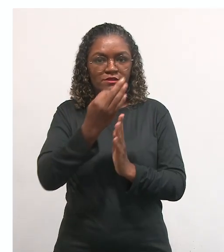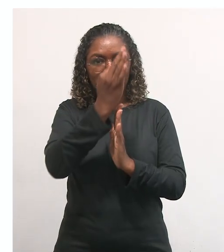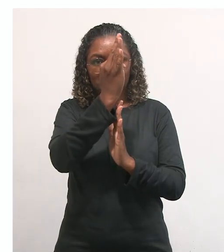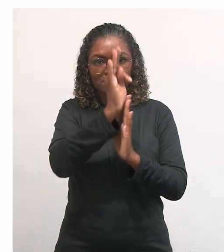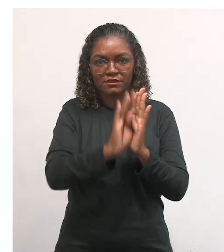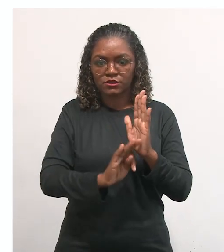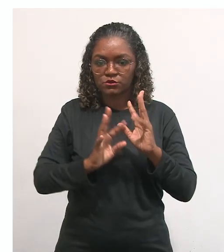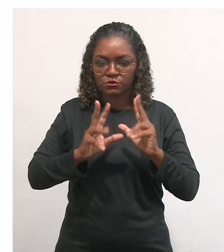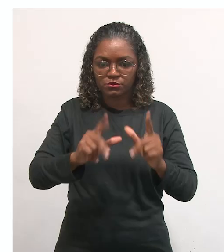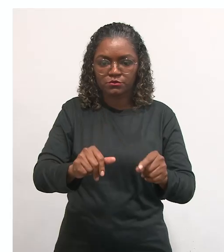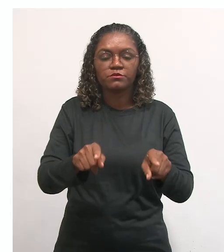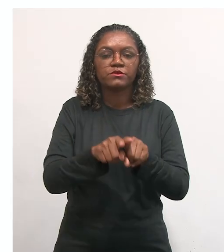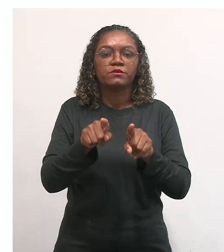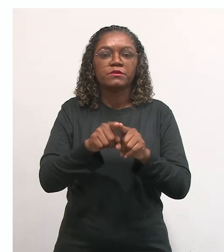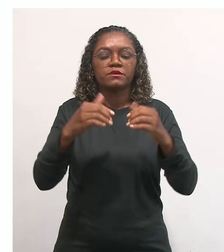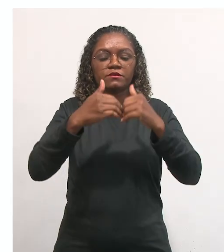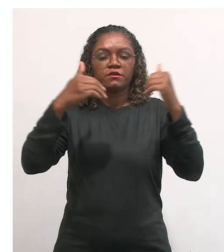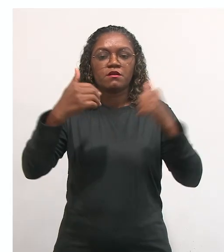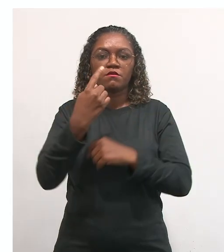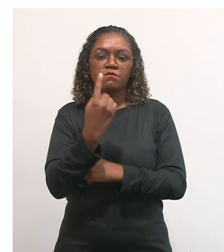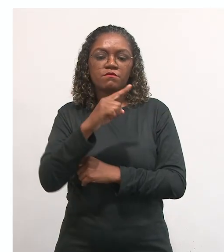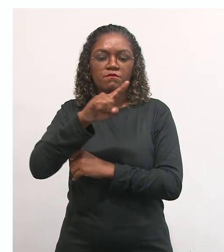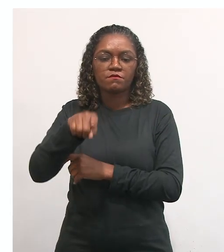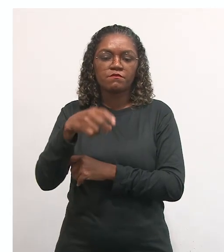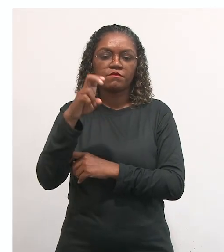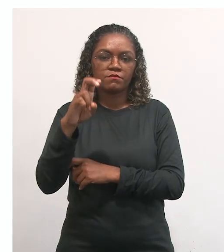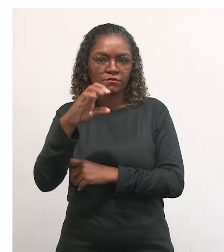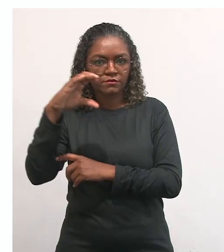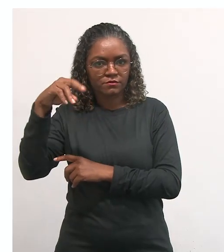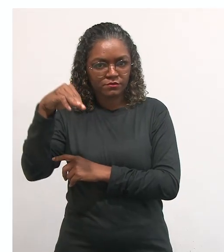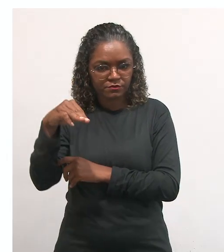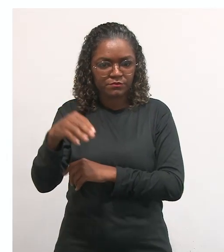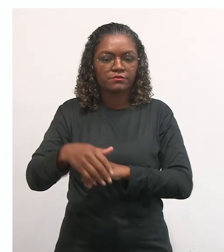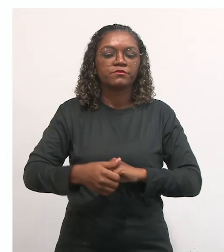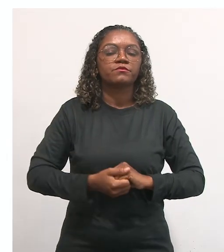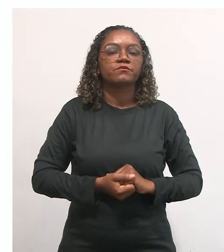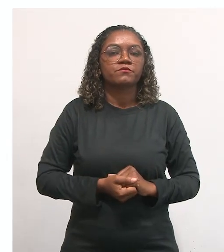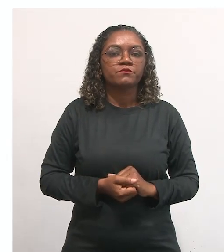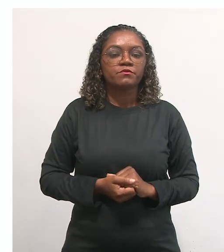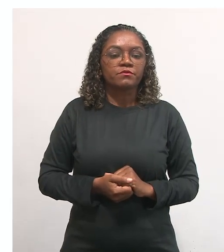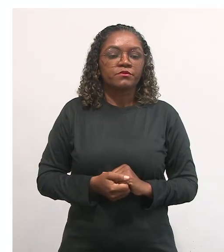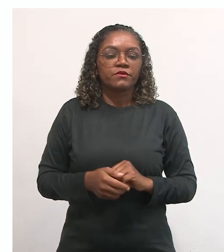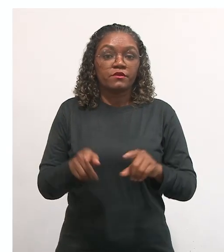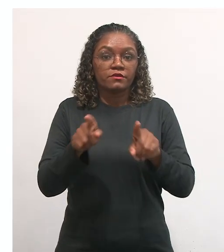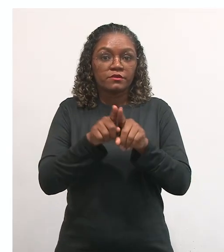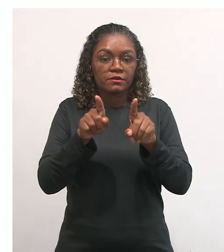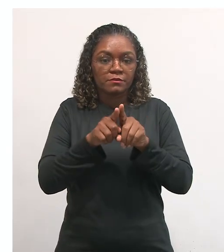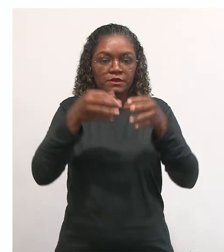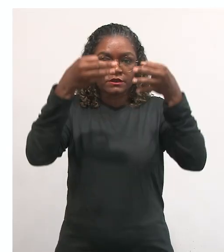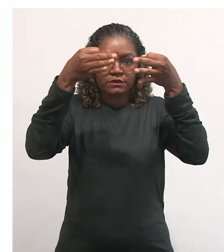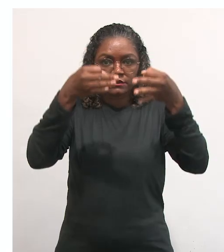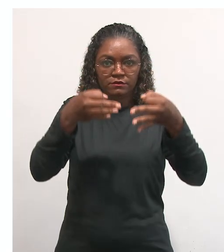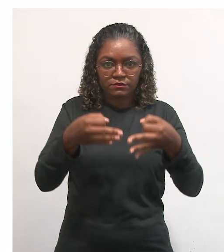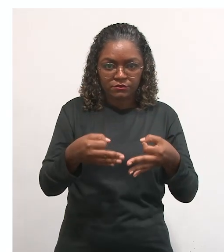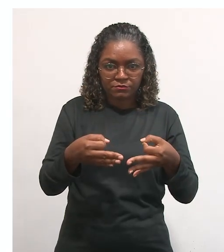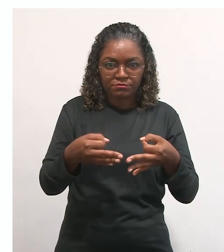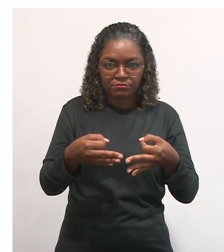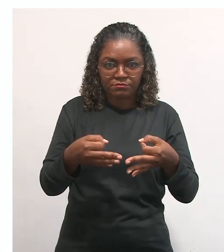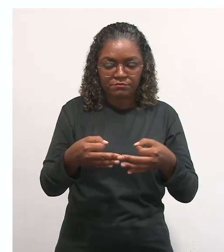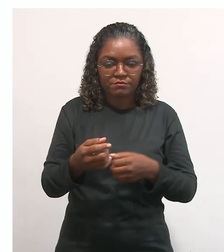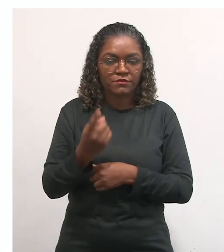textos em geral espaçamento de 1,5 aqui ó os textos né tamanho 12 e alinhado de forma